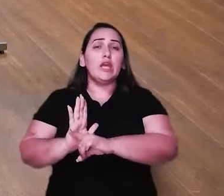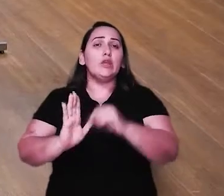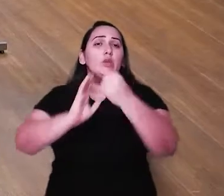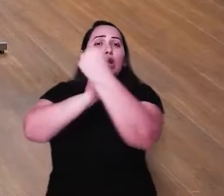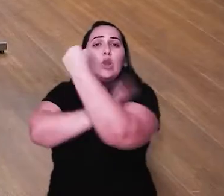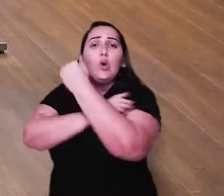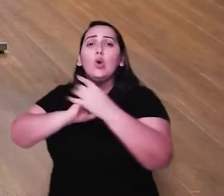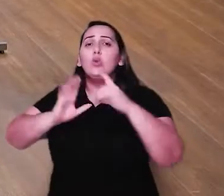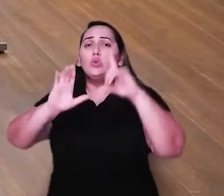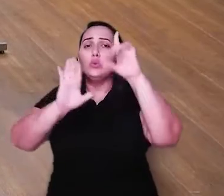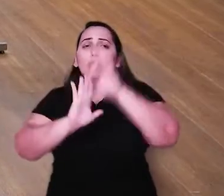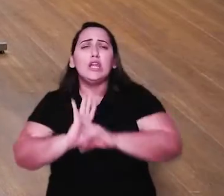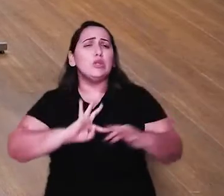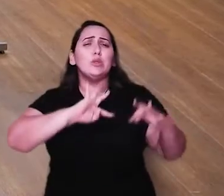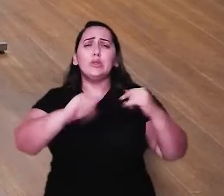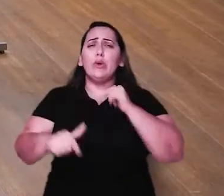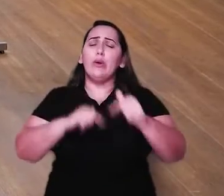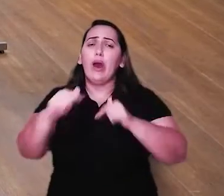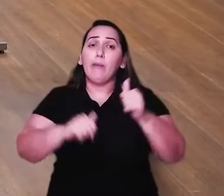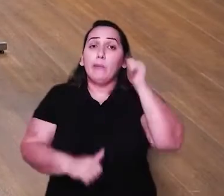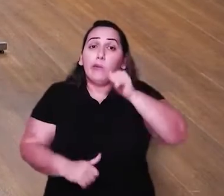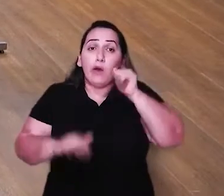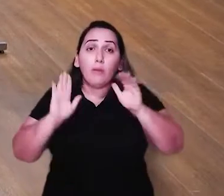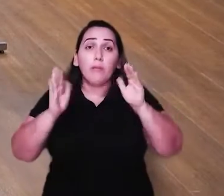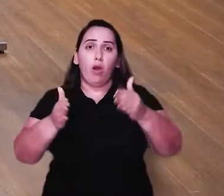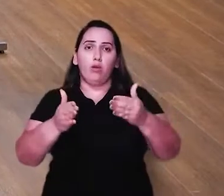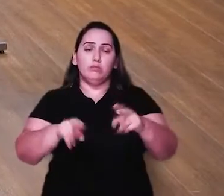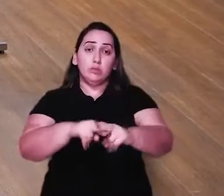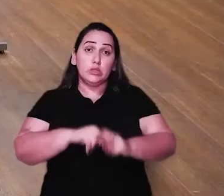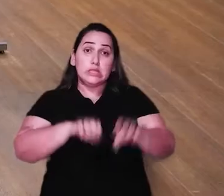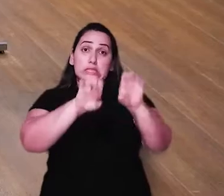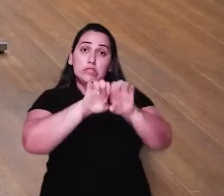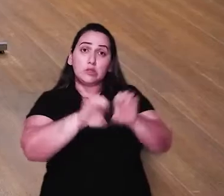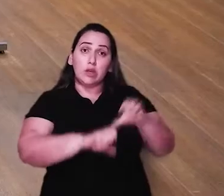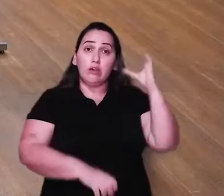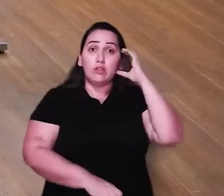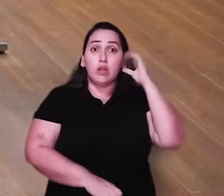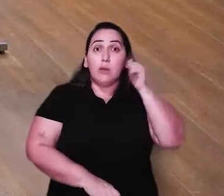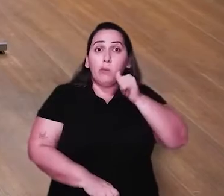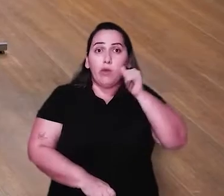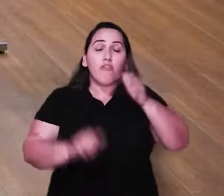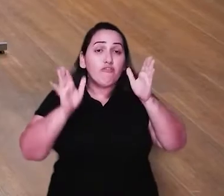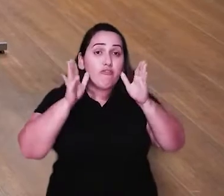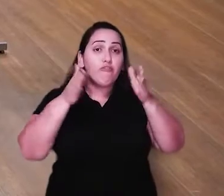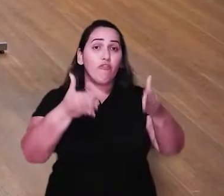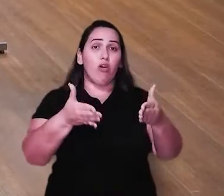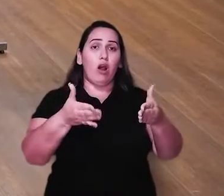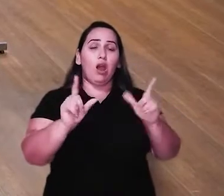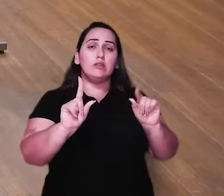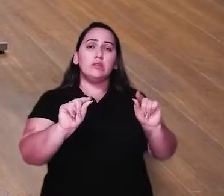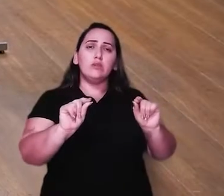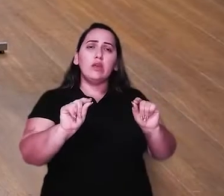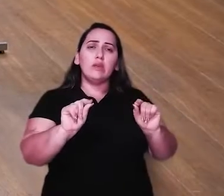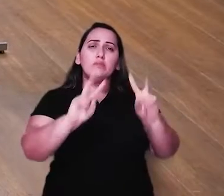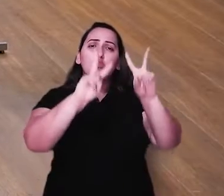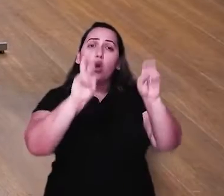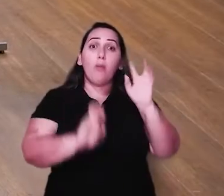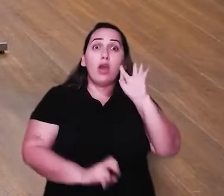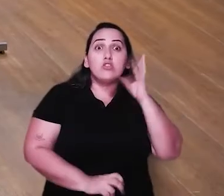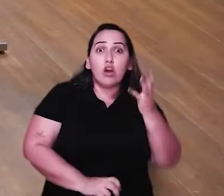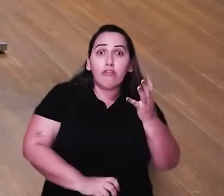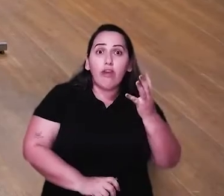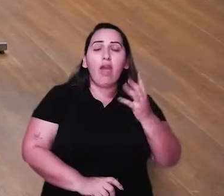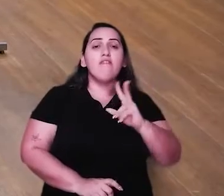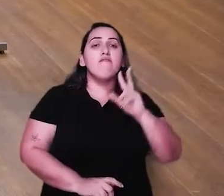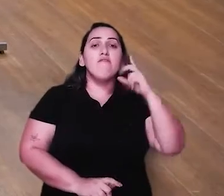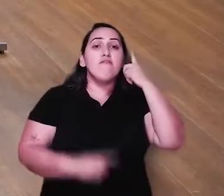de sufrágio, no seu direito de se candidatar. Então, a estrutura da ouvidoria da mulher, ela é direcionada para as